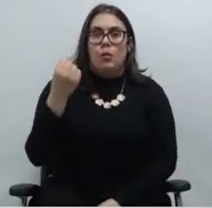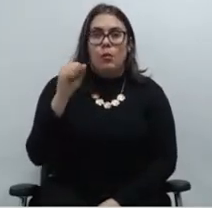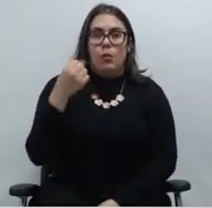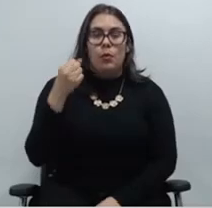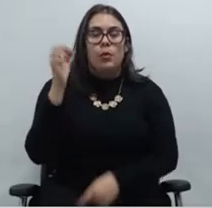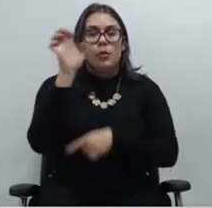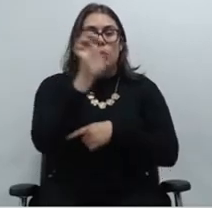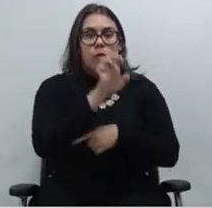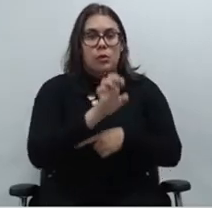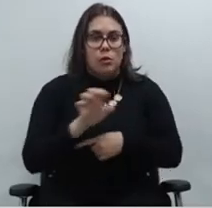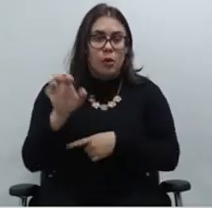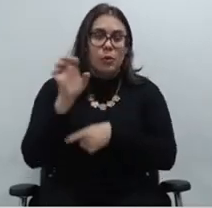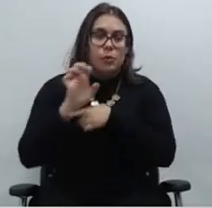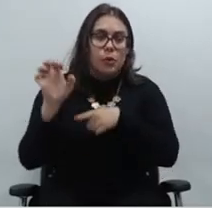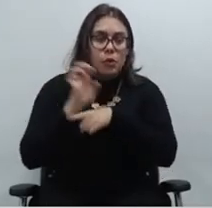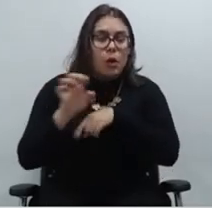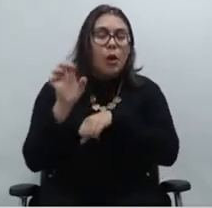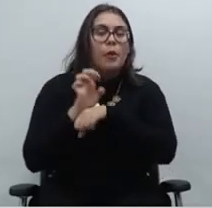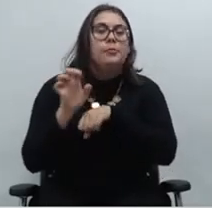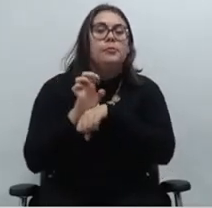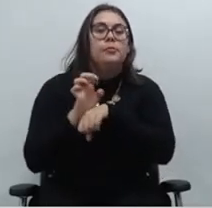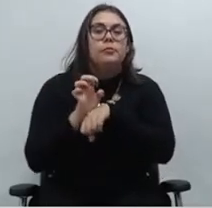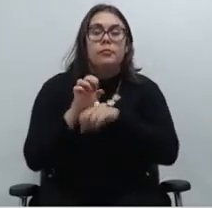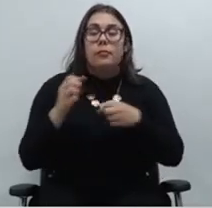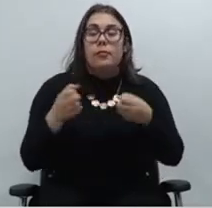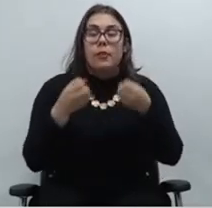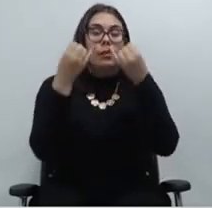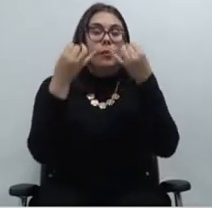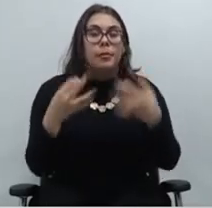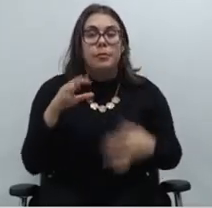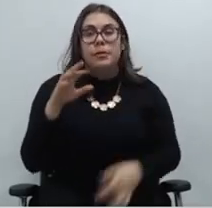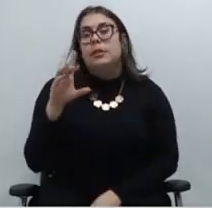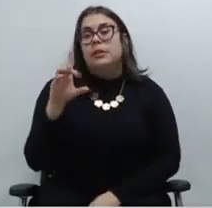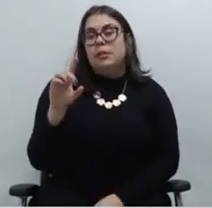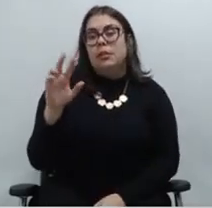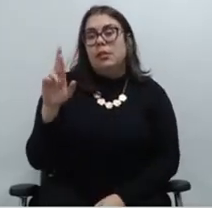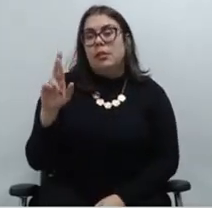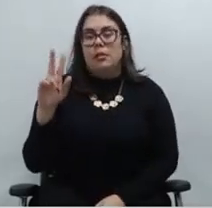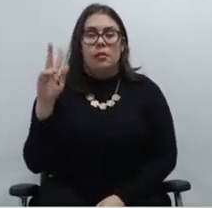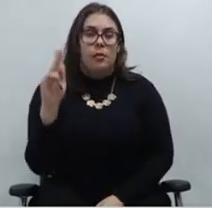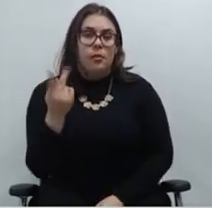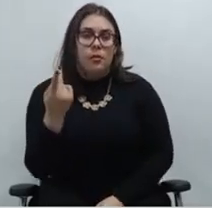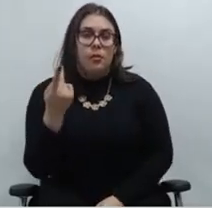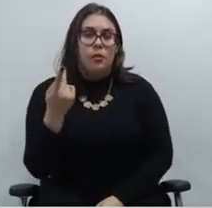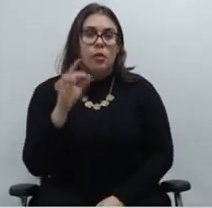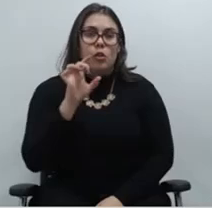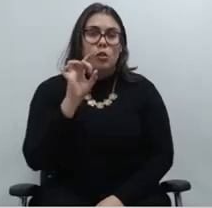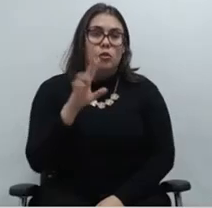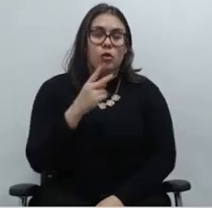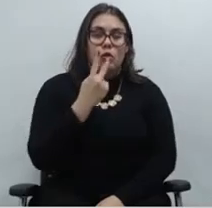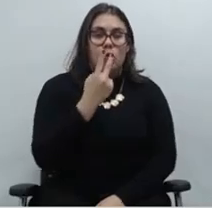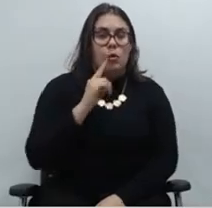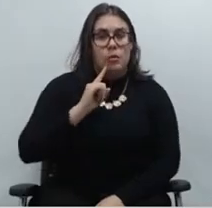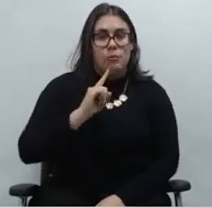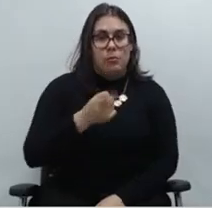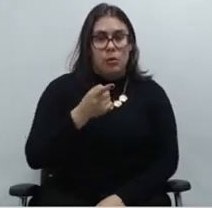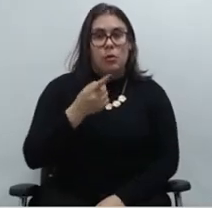Então, a planilha apresentada pelo DRH esclarece, contudo, que apenas 3.290 estagiários se encontram em exercício. Isso